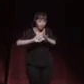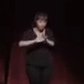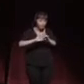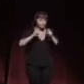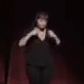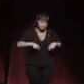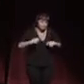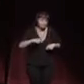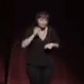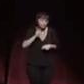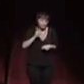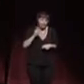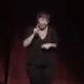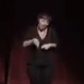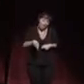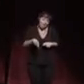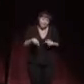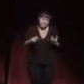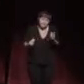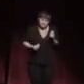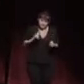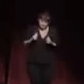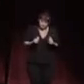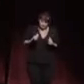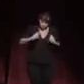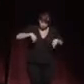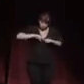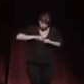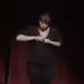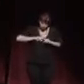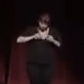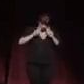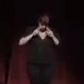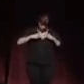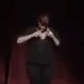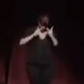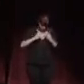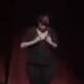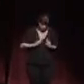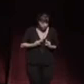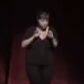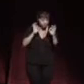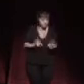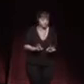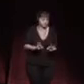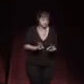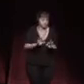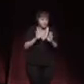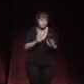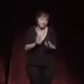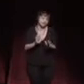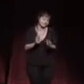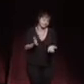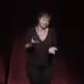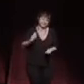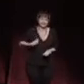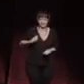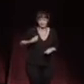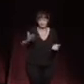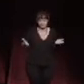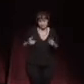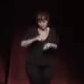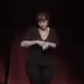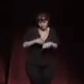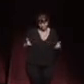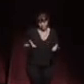forma constitutiva de nos virarmos humanos, mas não tenho certeza de que isso seja geral e nessa vida contemporânea.